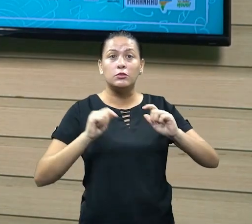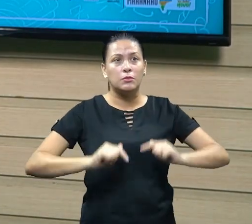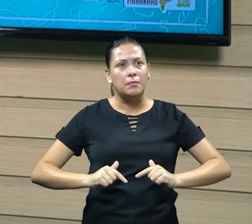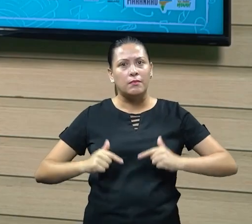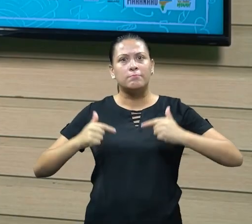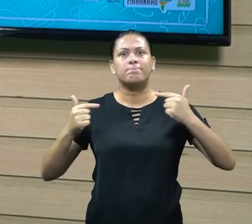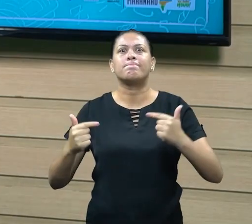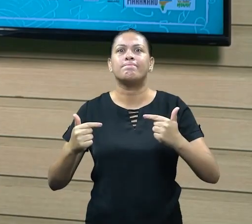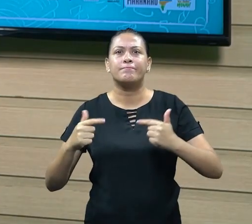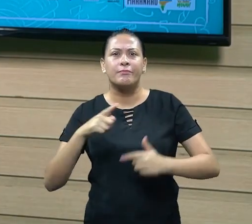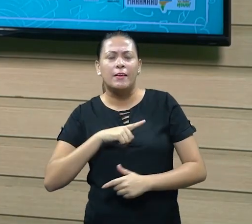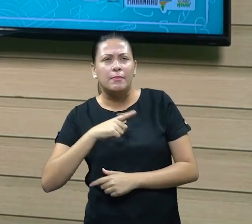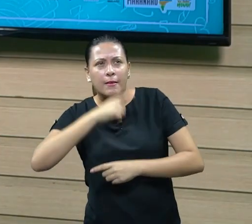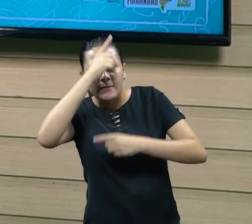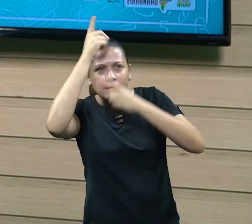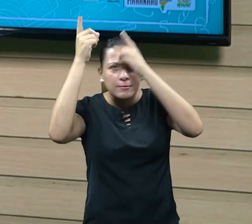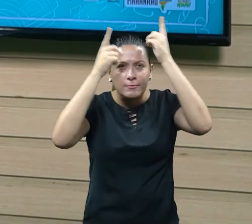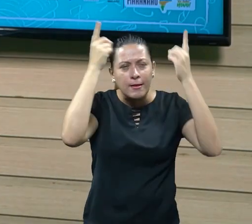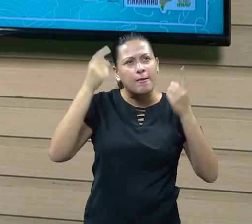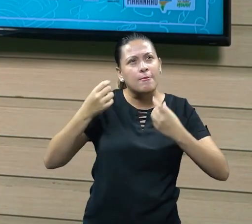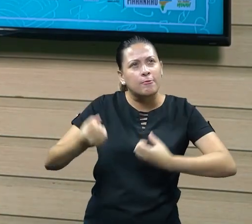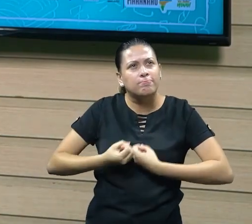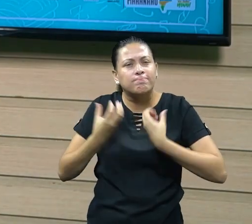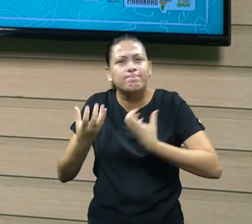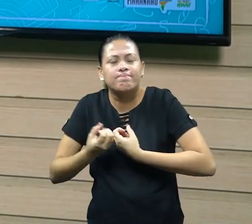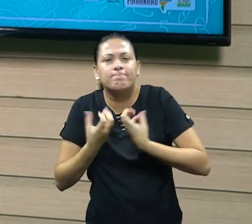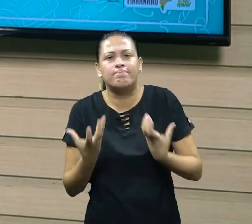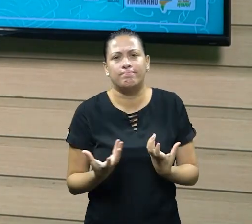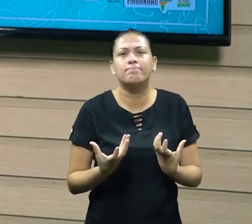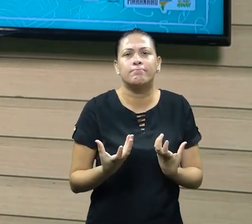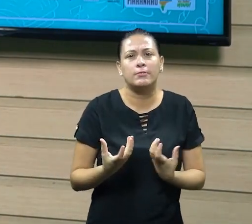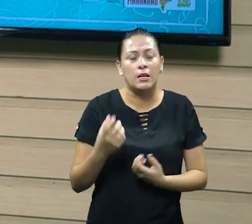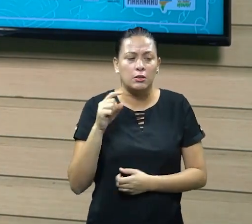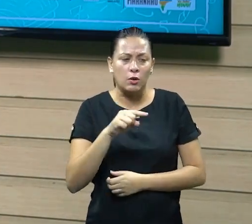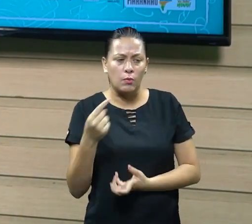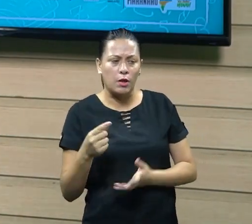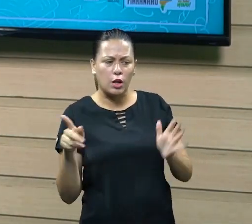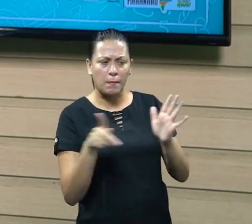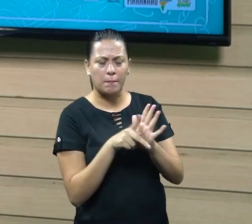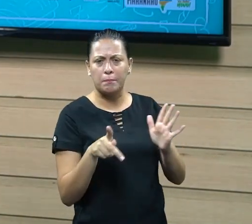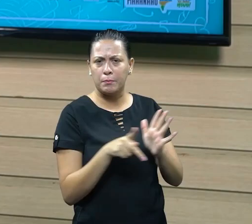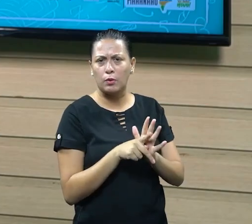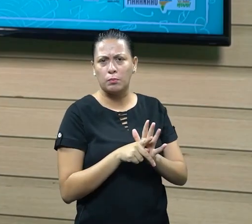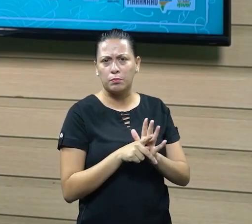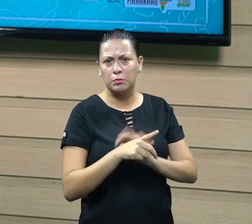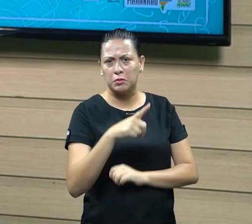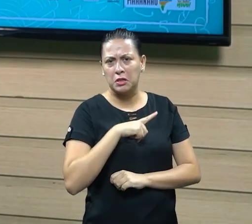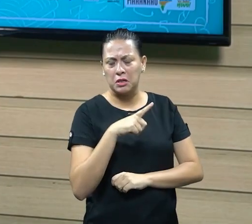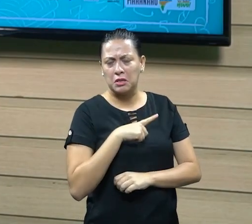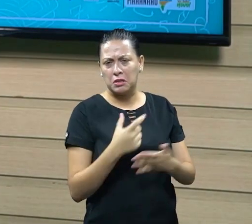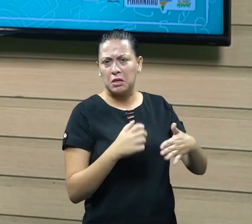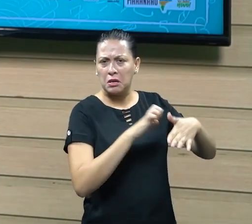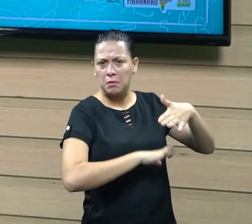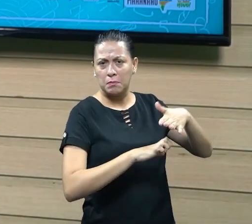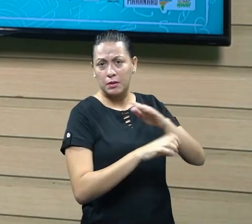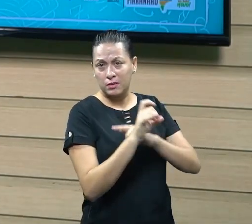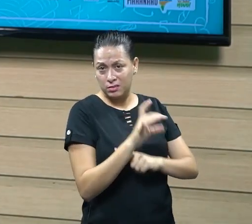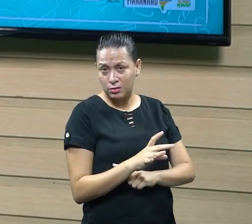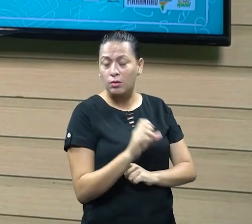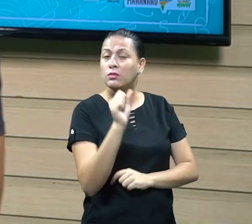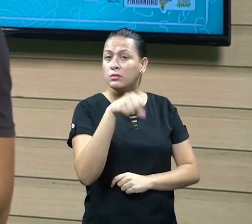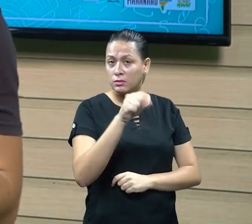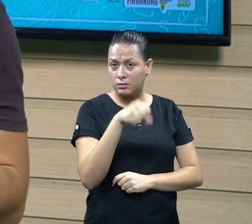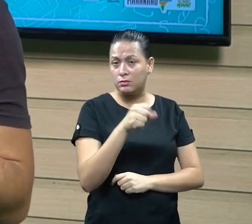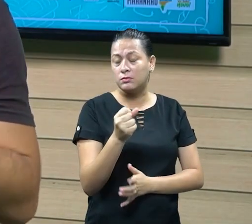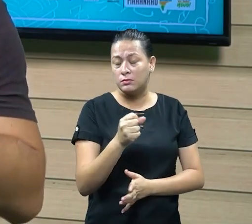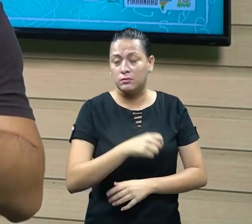esse é empreendedor. Então não vamos pensar que empreendedor é só o dono da empresa. Tem o dono da empresa? Tem. O empreendedor é externo, que não é um